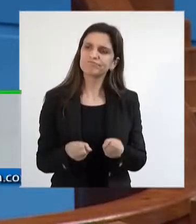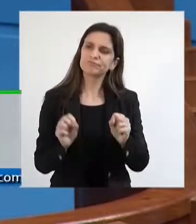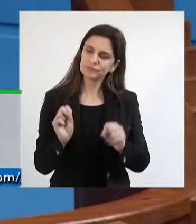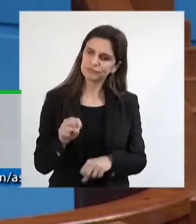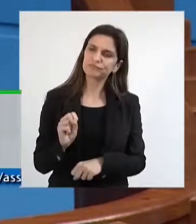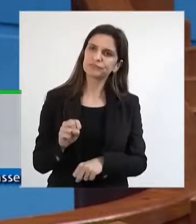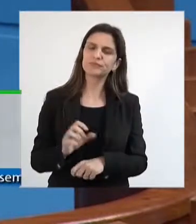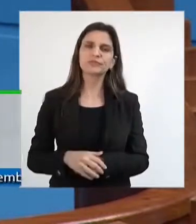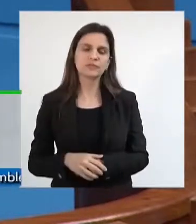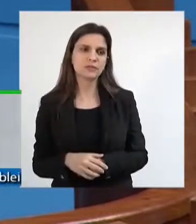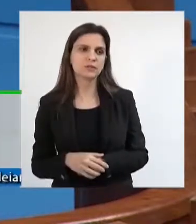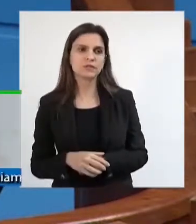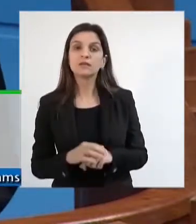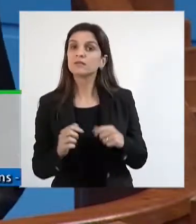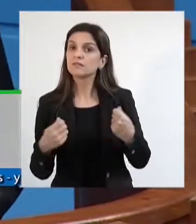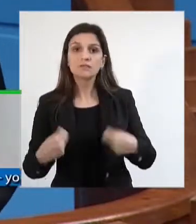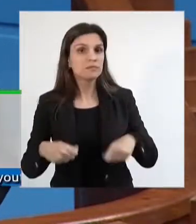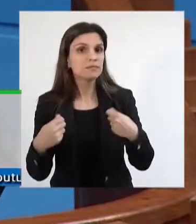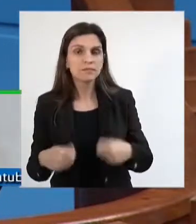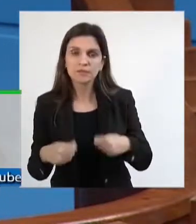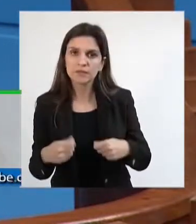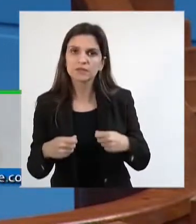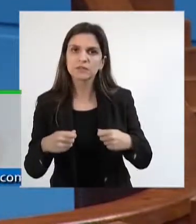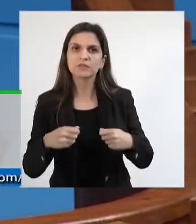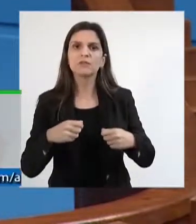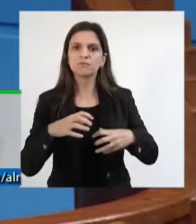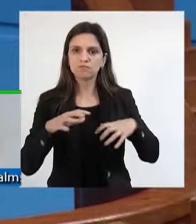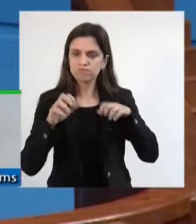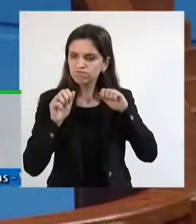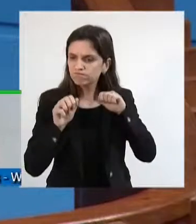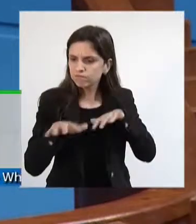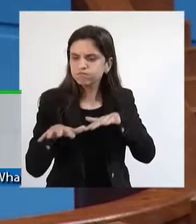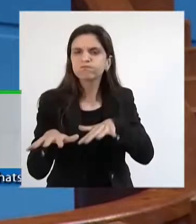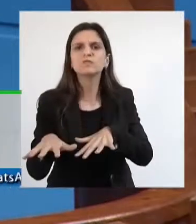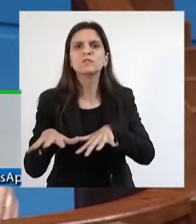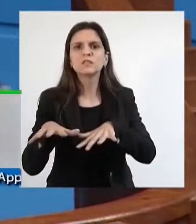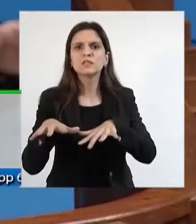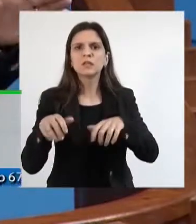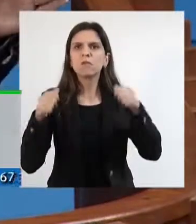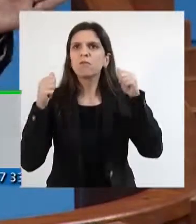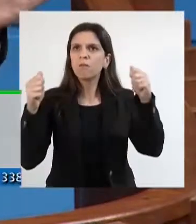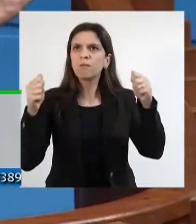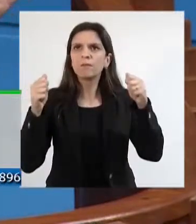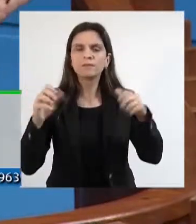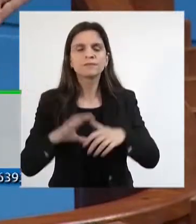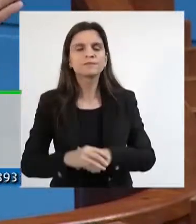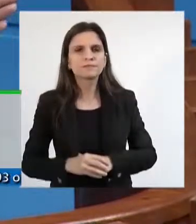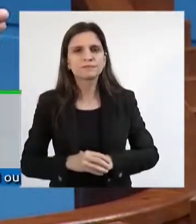assim. Precisamos, de alguma forma, nos manifestarmos para que o mesmo